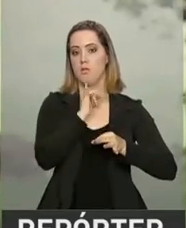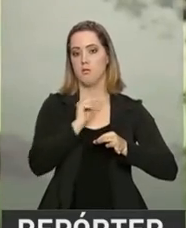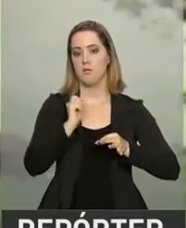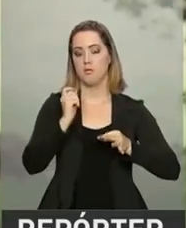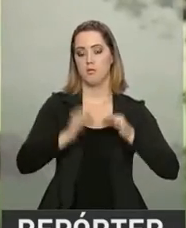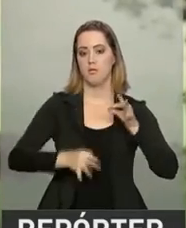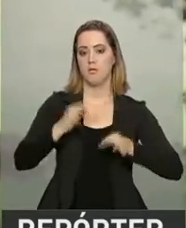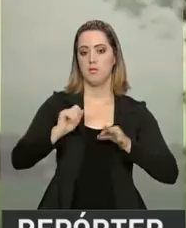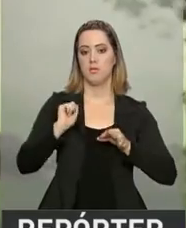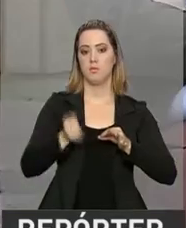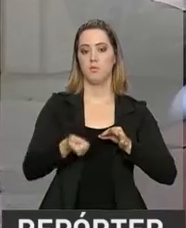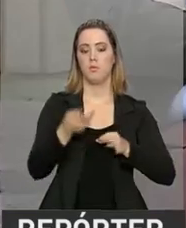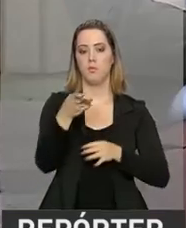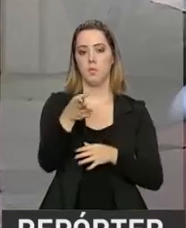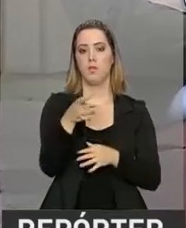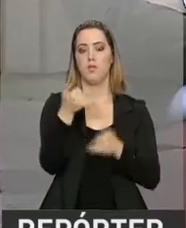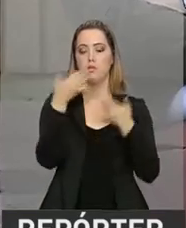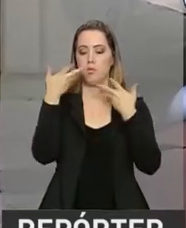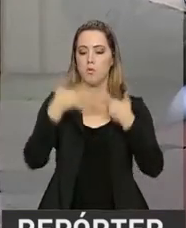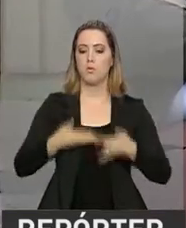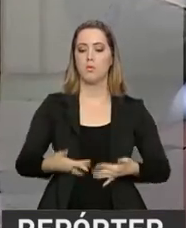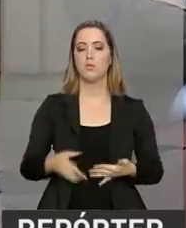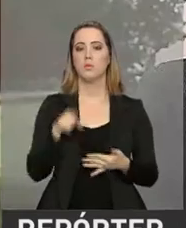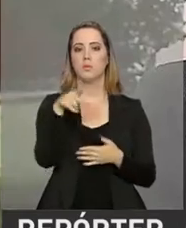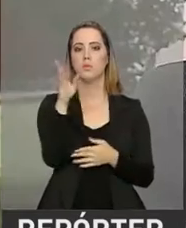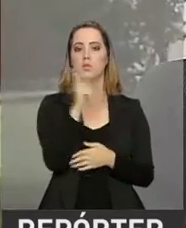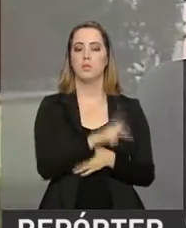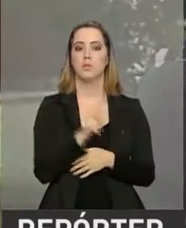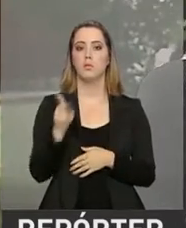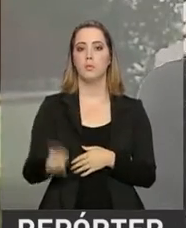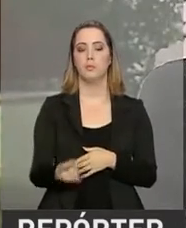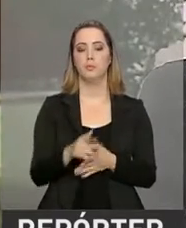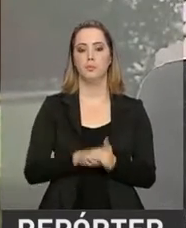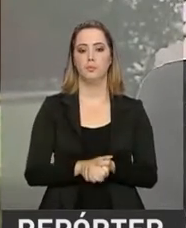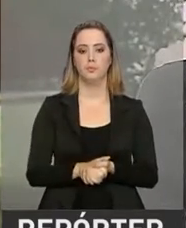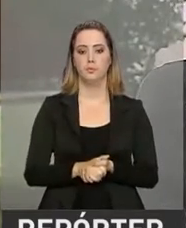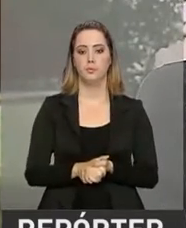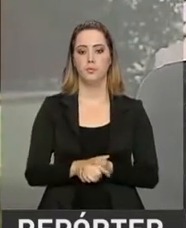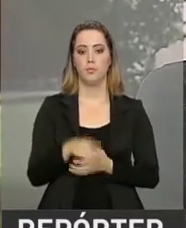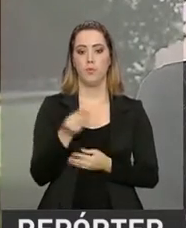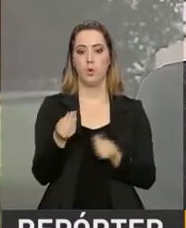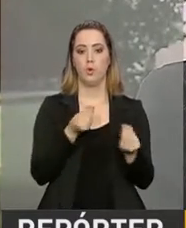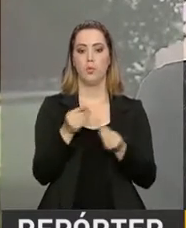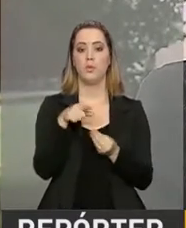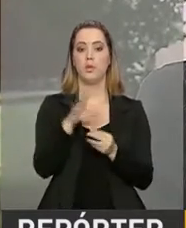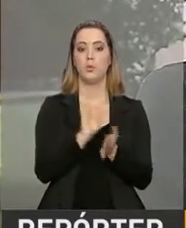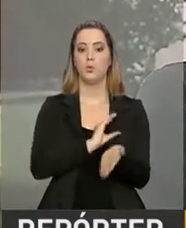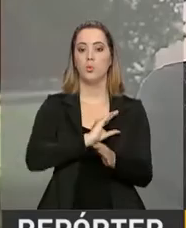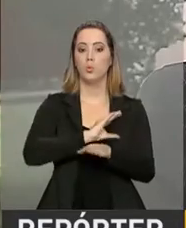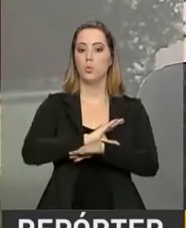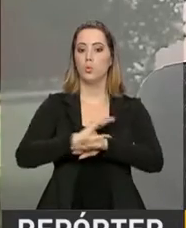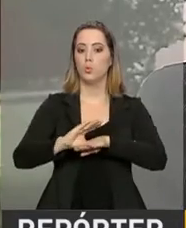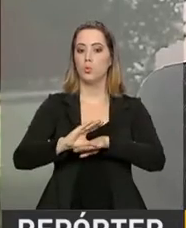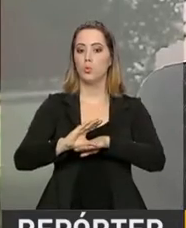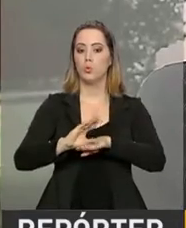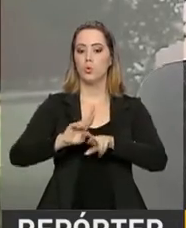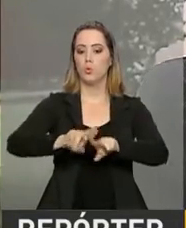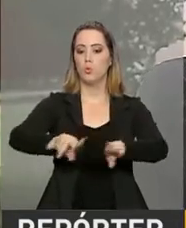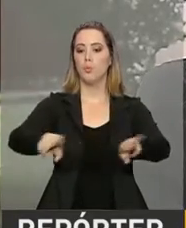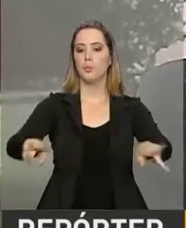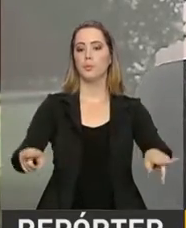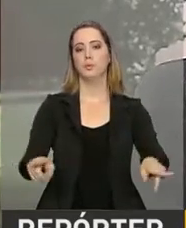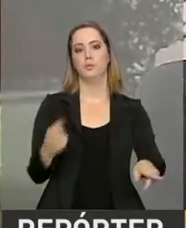explica alexandre veronese professor da unb como ele é um curso o jornalista e lhe dá a possibilidade de